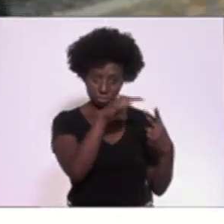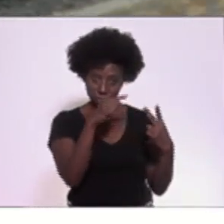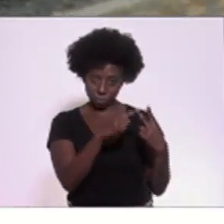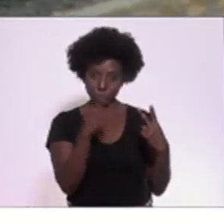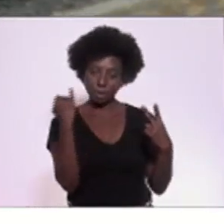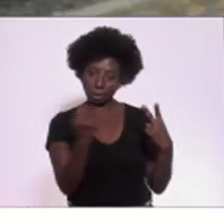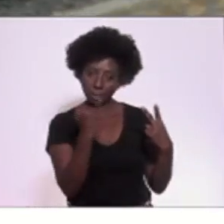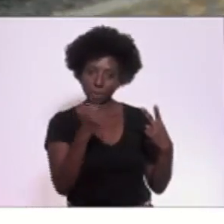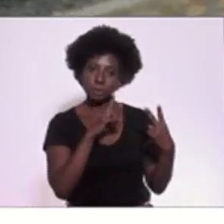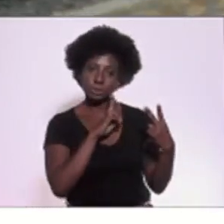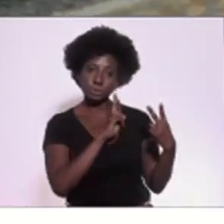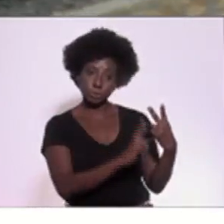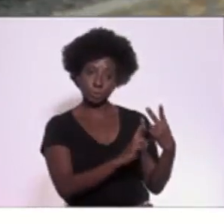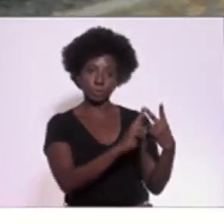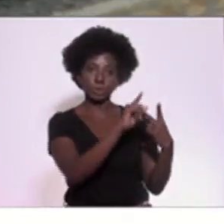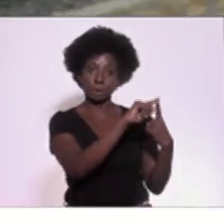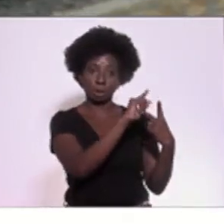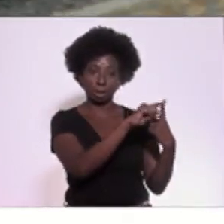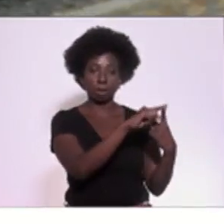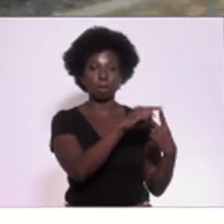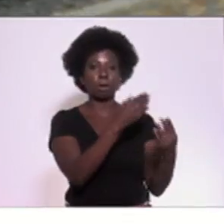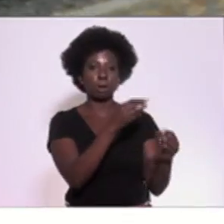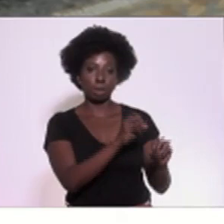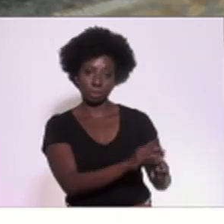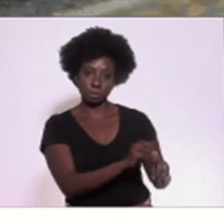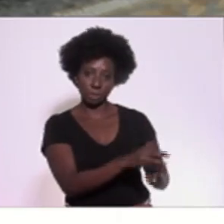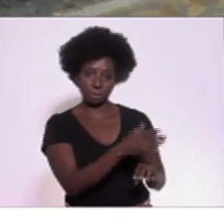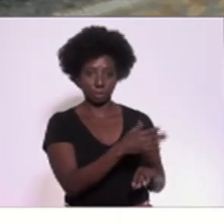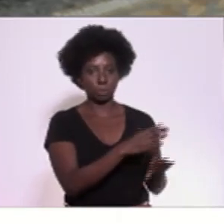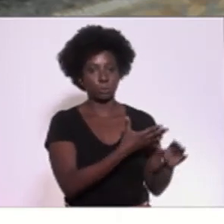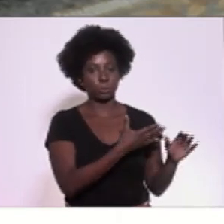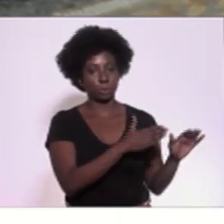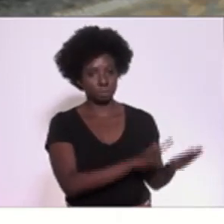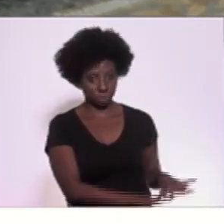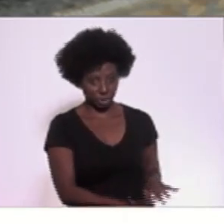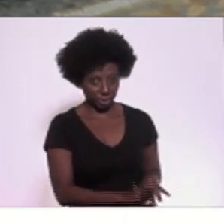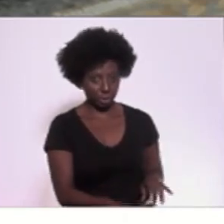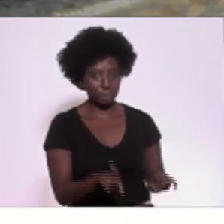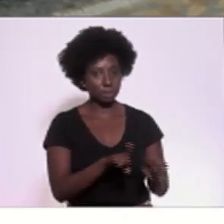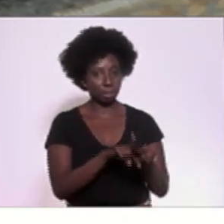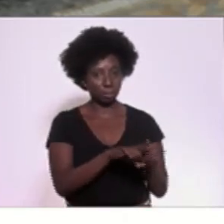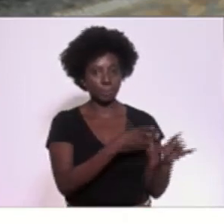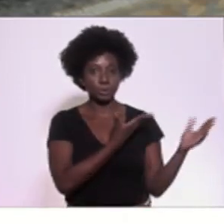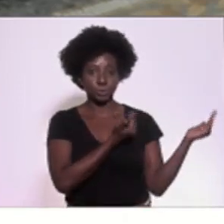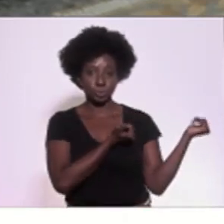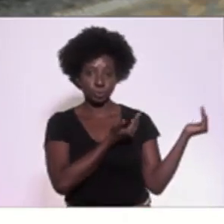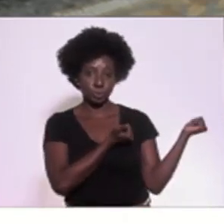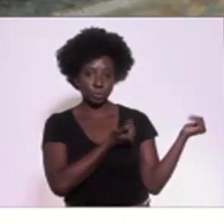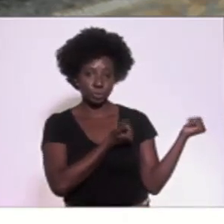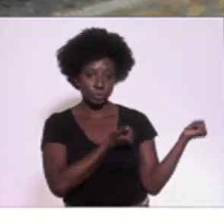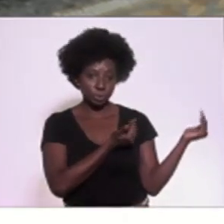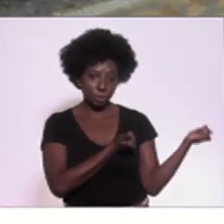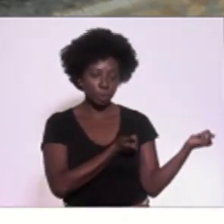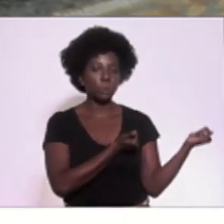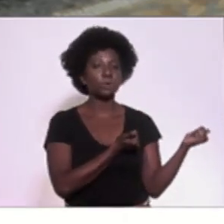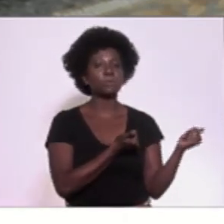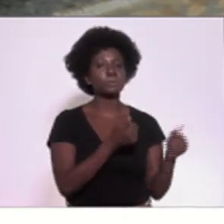juntos respondem da educação infantil ao ensino médio, para que não haja desequilíbrio, não haja um ente